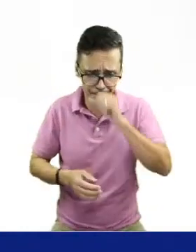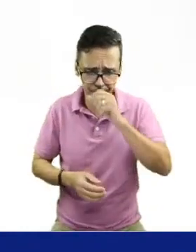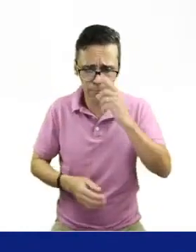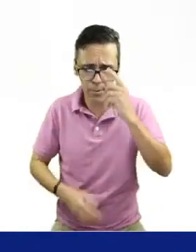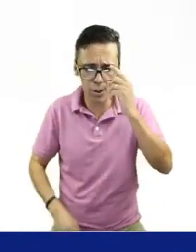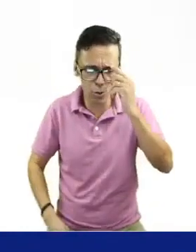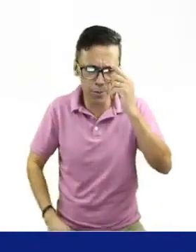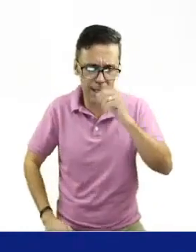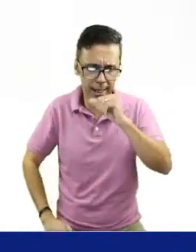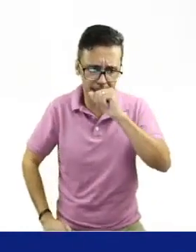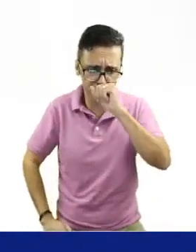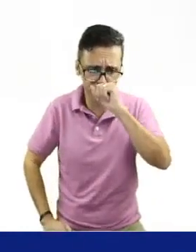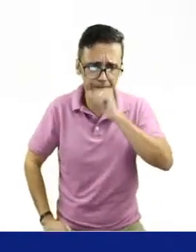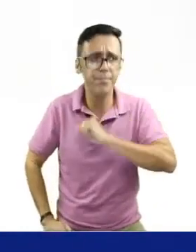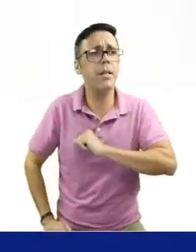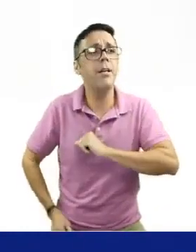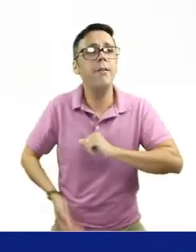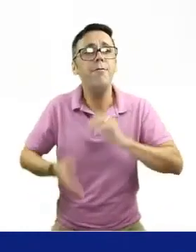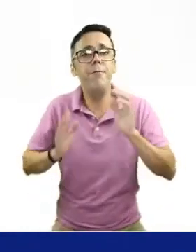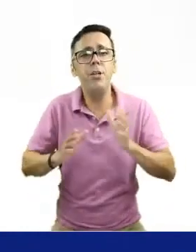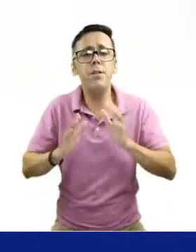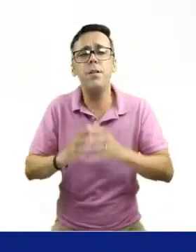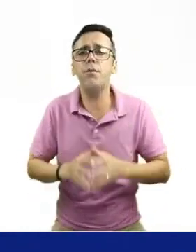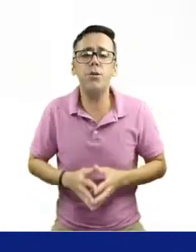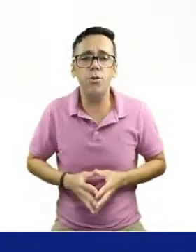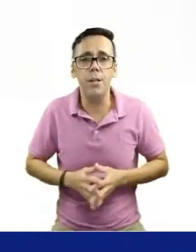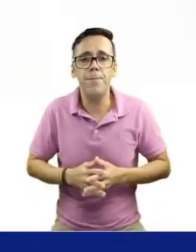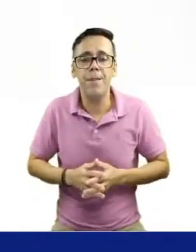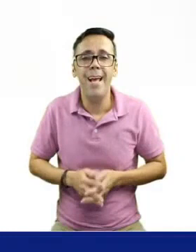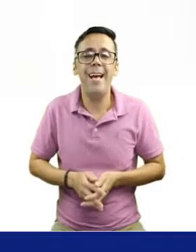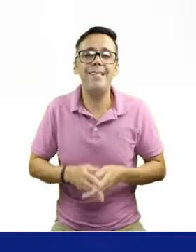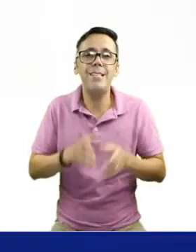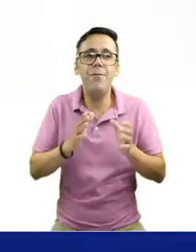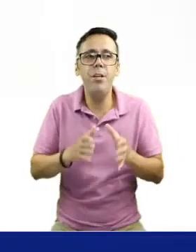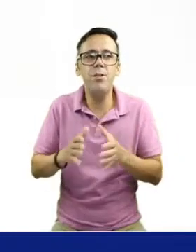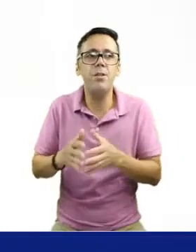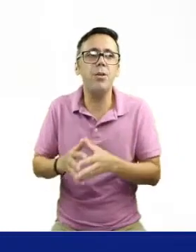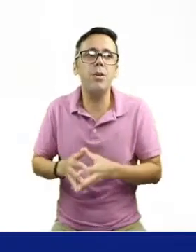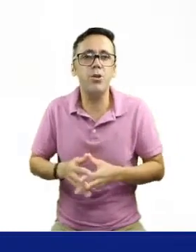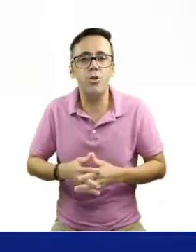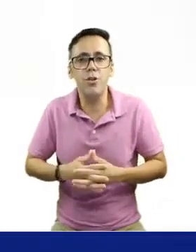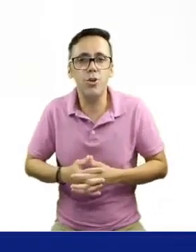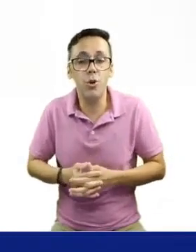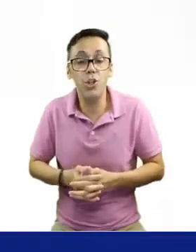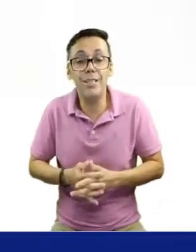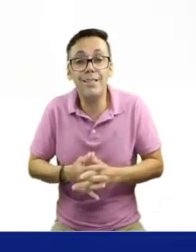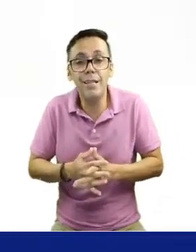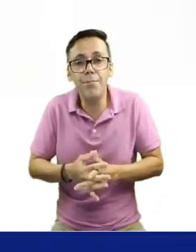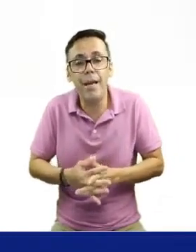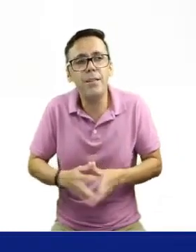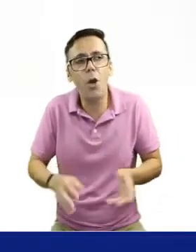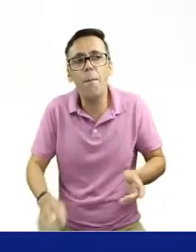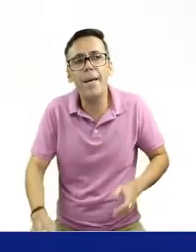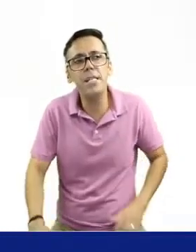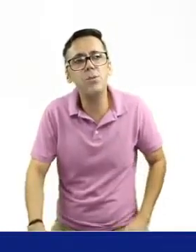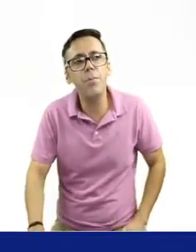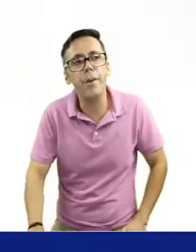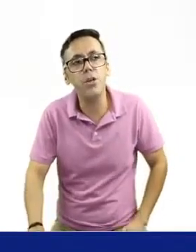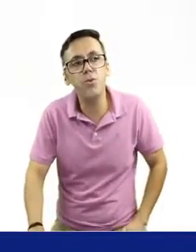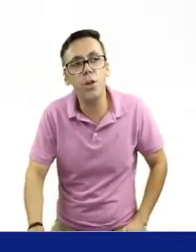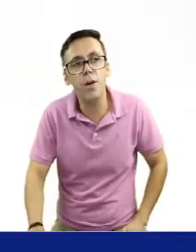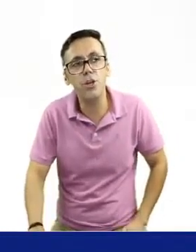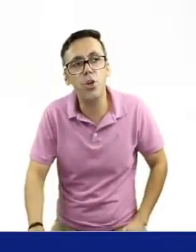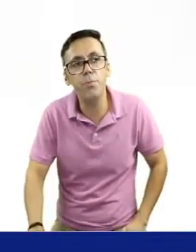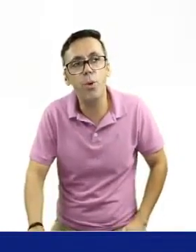questões com 25 questões essas 25 questões hoje também tem o